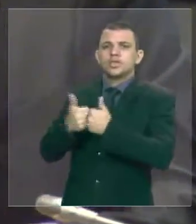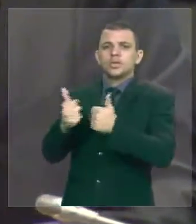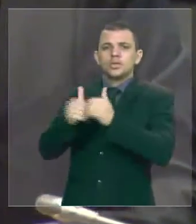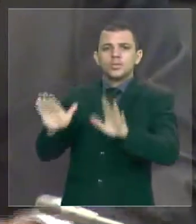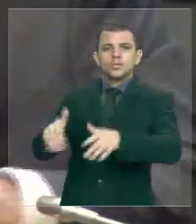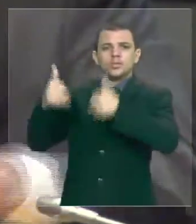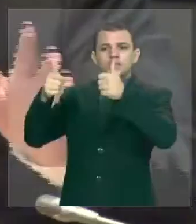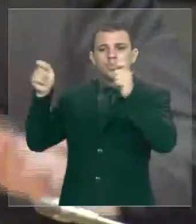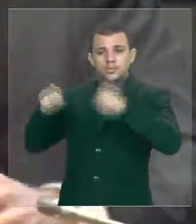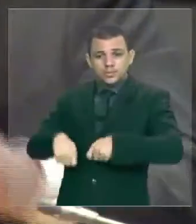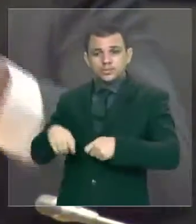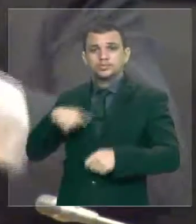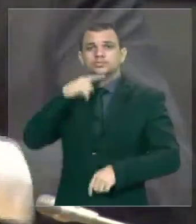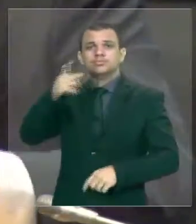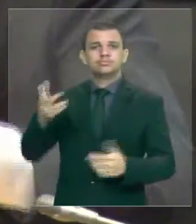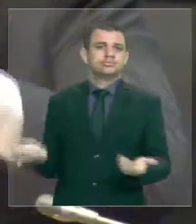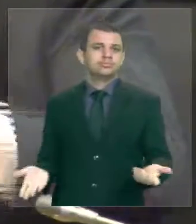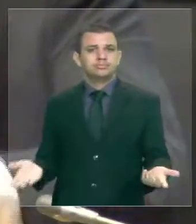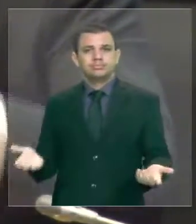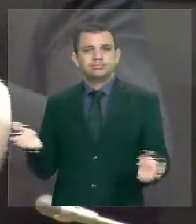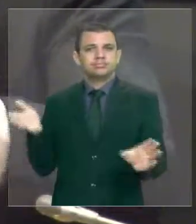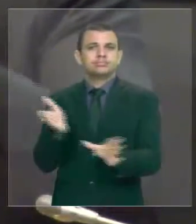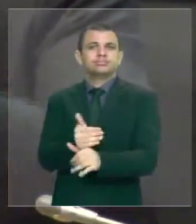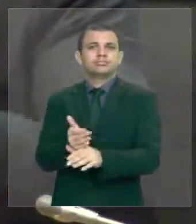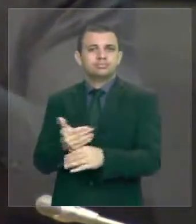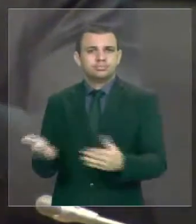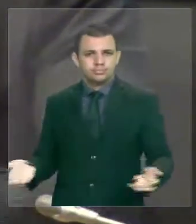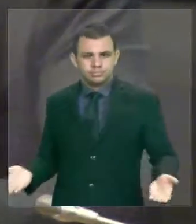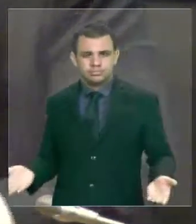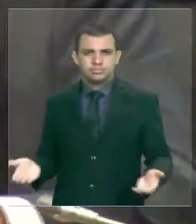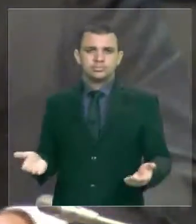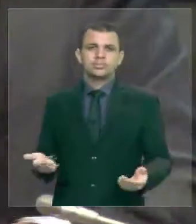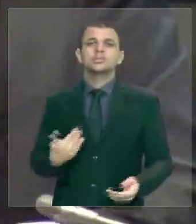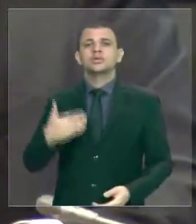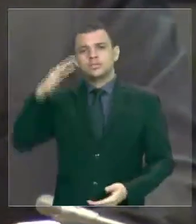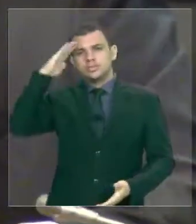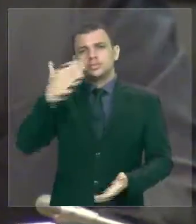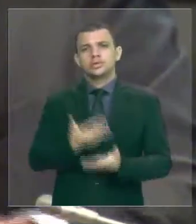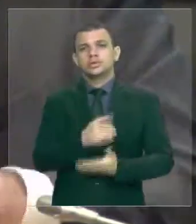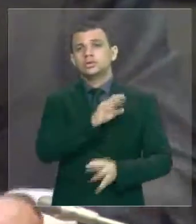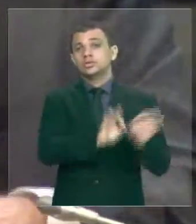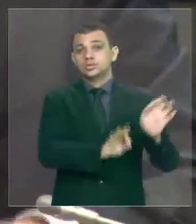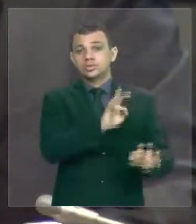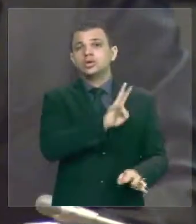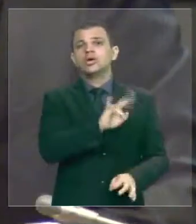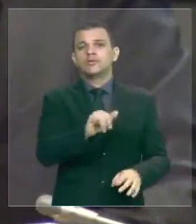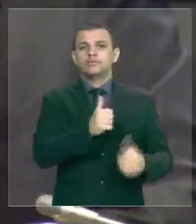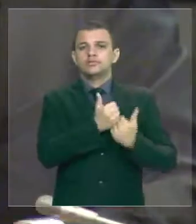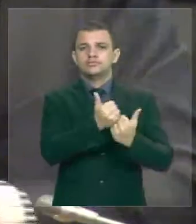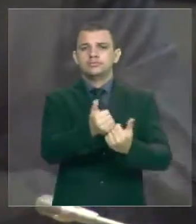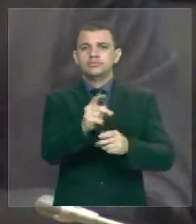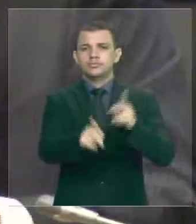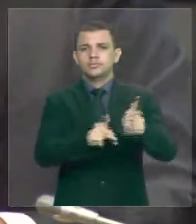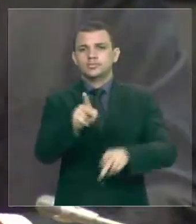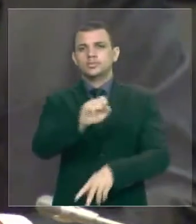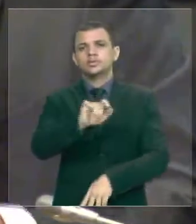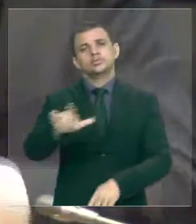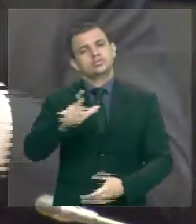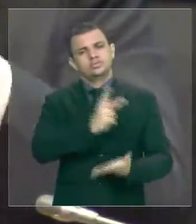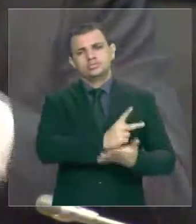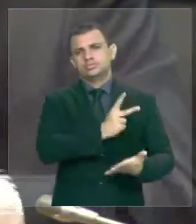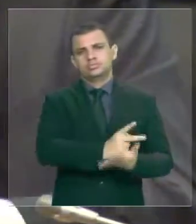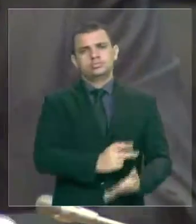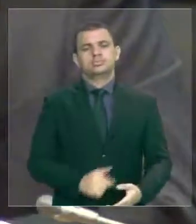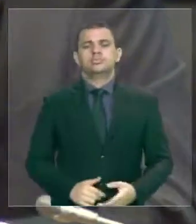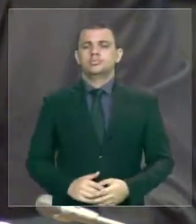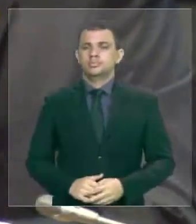acredito, sem dúvida nenhuma, que a Justiça vai estar ao lado do povo de São Luís, como sempre esteve. Quero aproveitar aqui